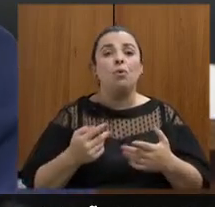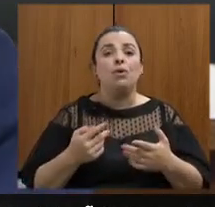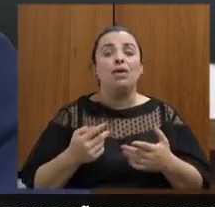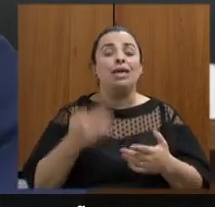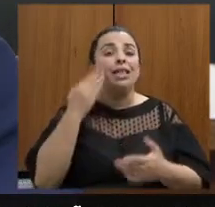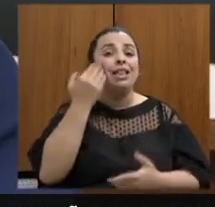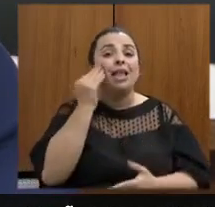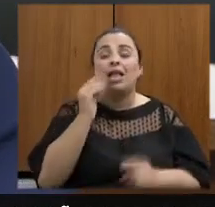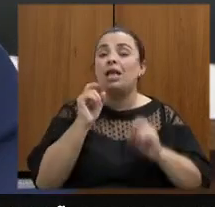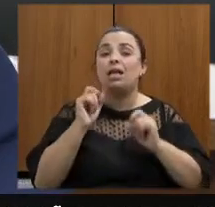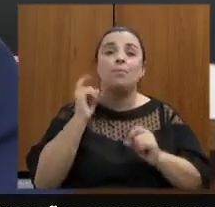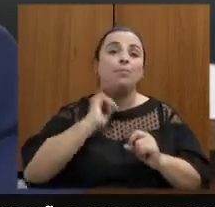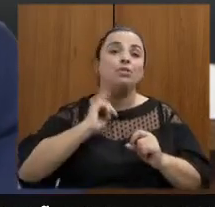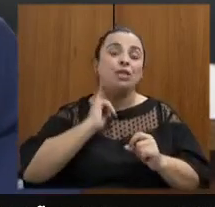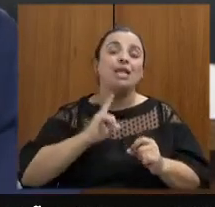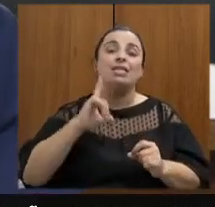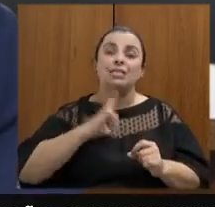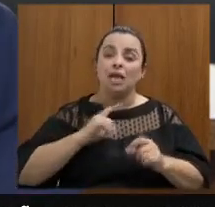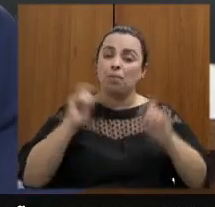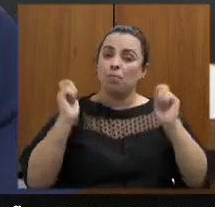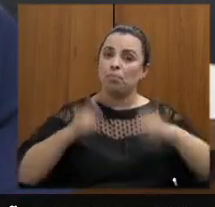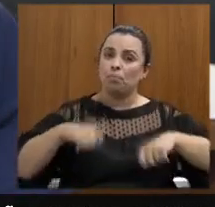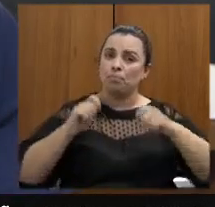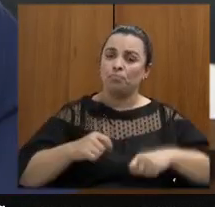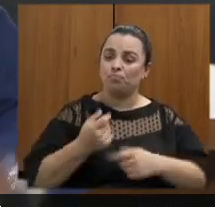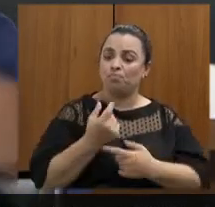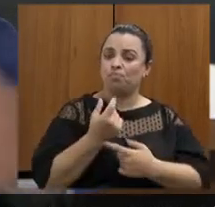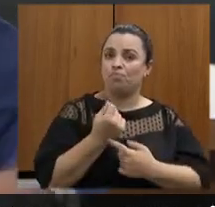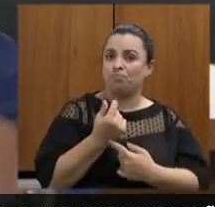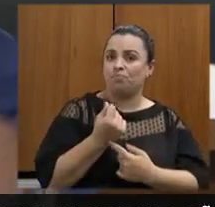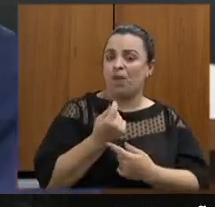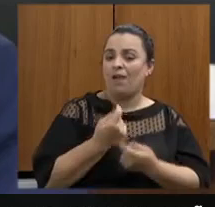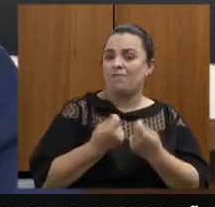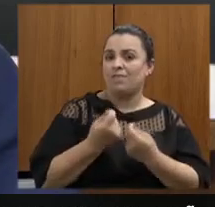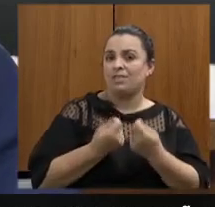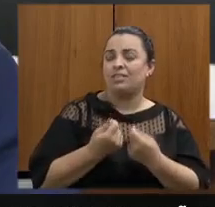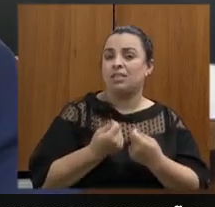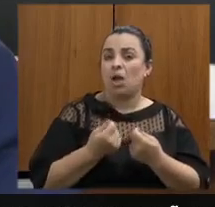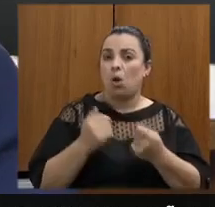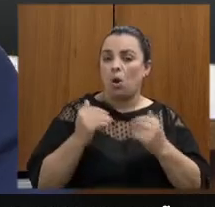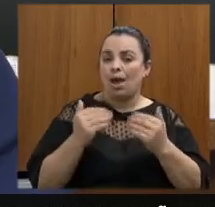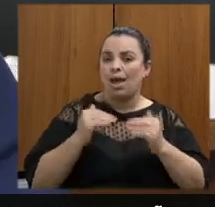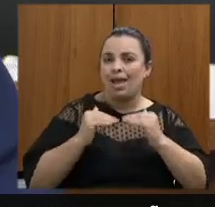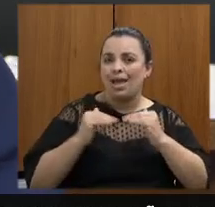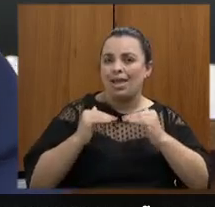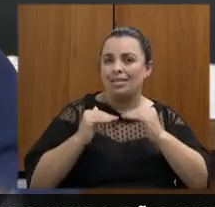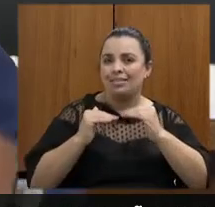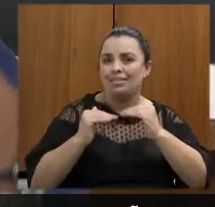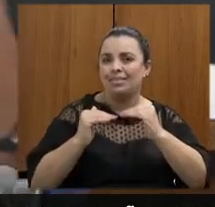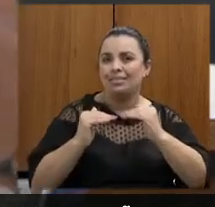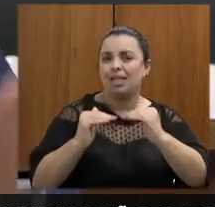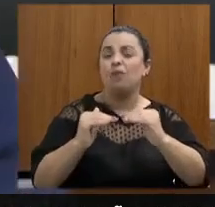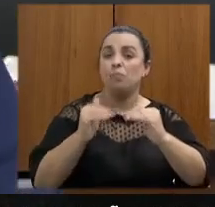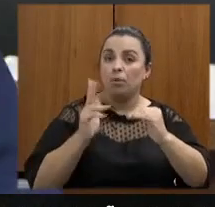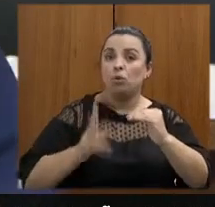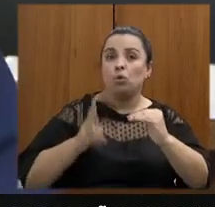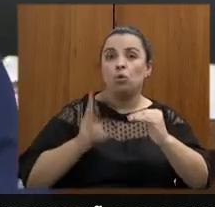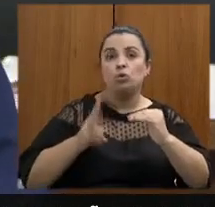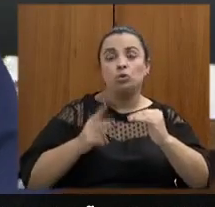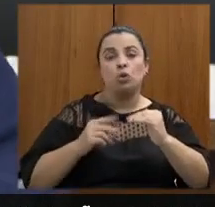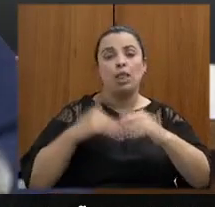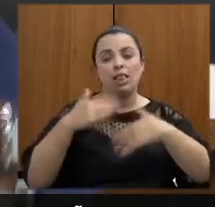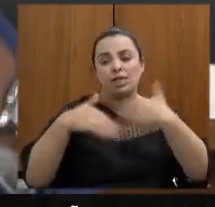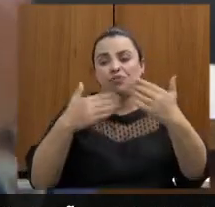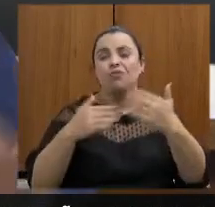passe a ter condição fiscal estável para seguirmos pensando em desenvolvimento para o nosso estado em valorização